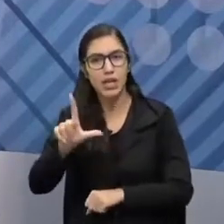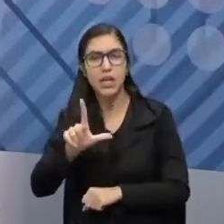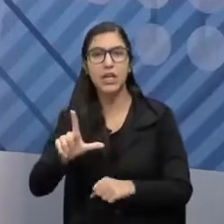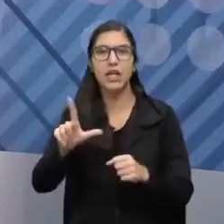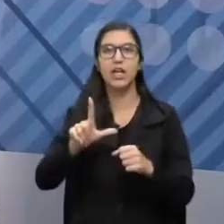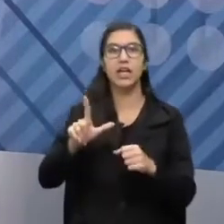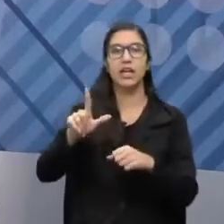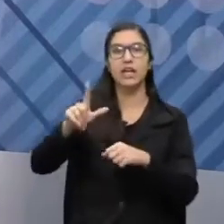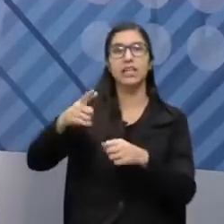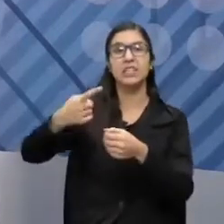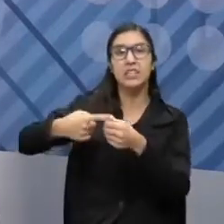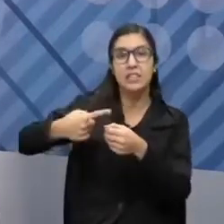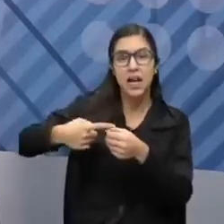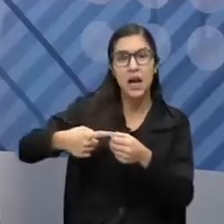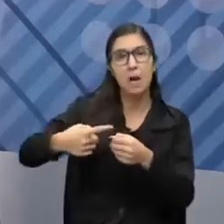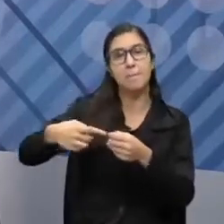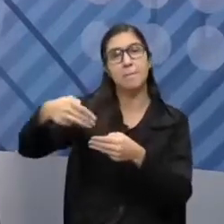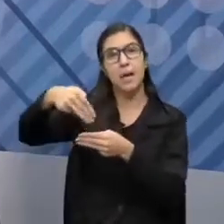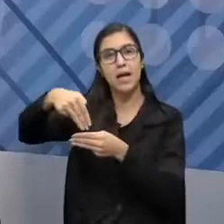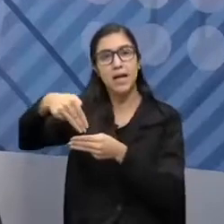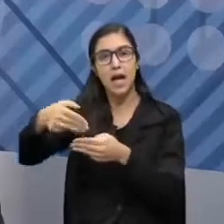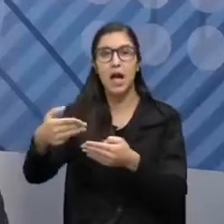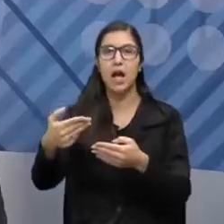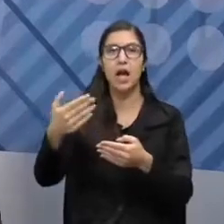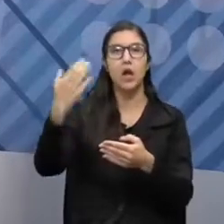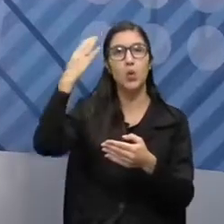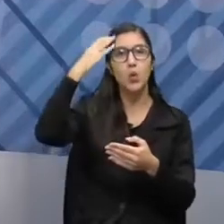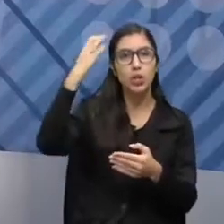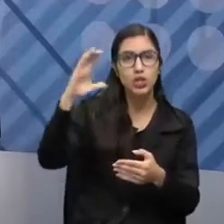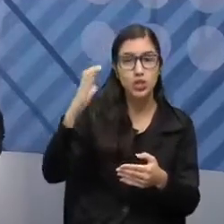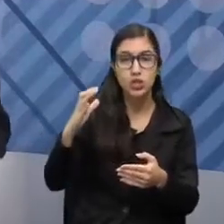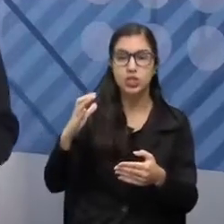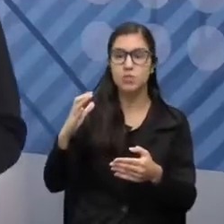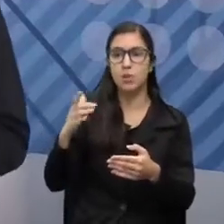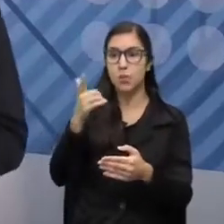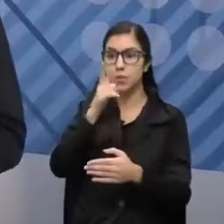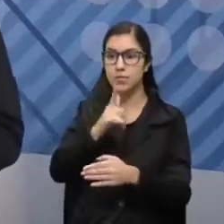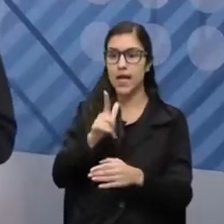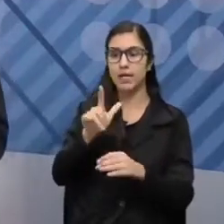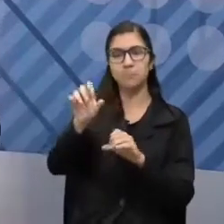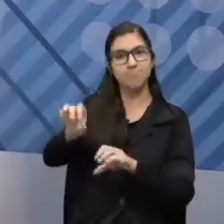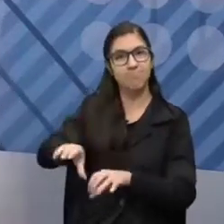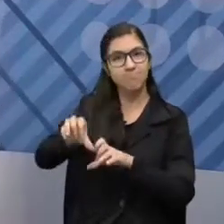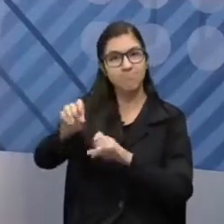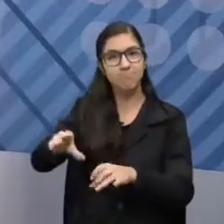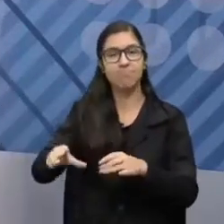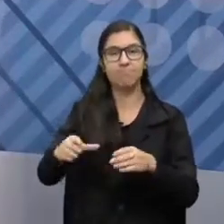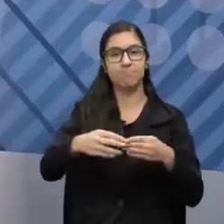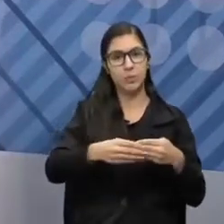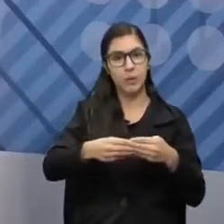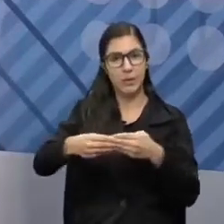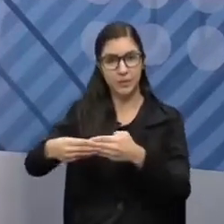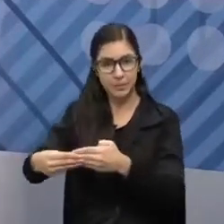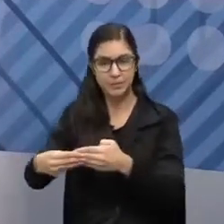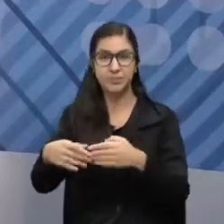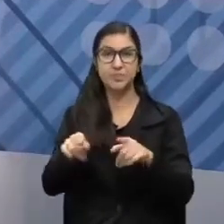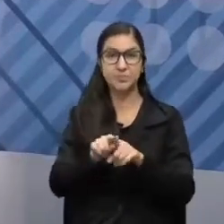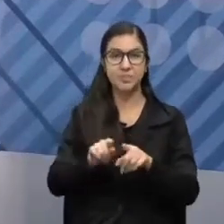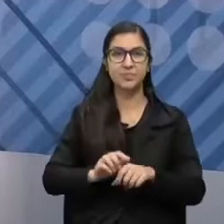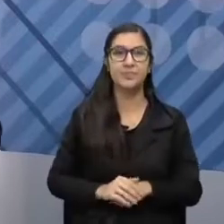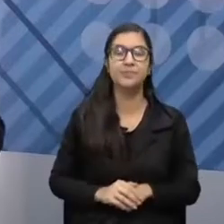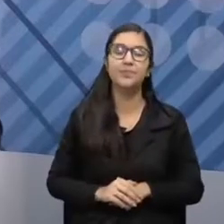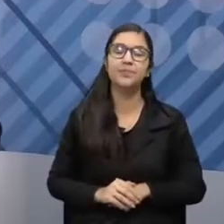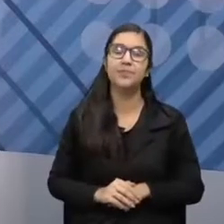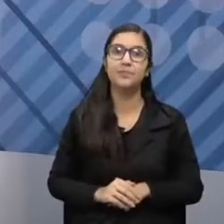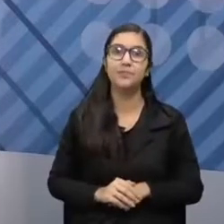Maringá, em Curitiba, formando profissionais, guias, intérpretes e instrutores mediadores. Então, primeira coisa